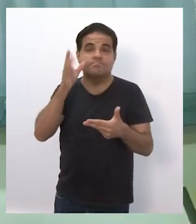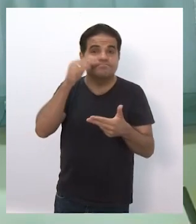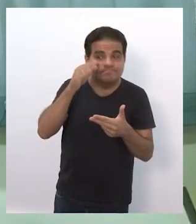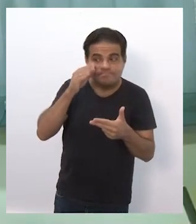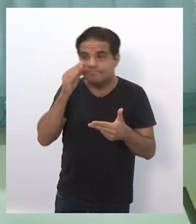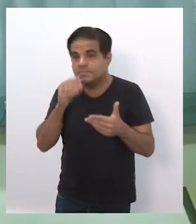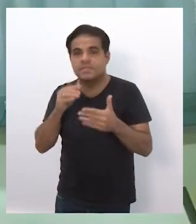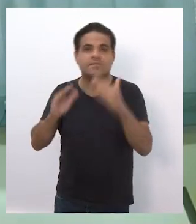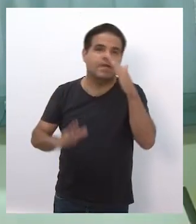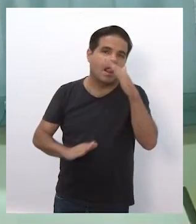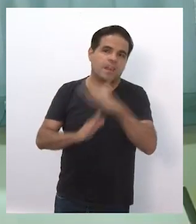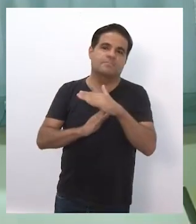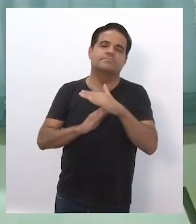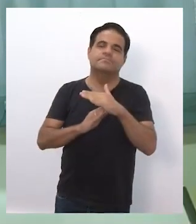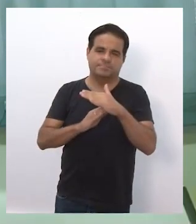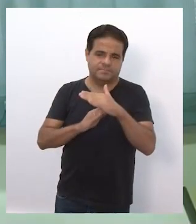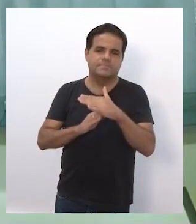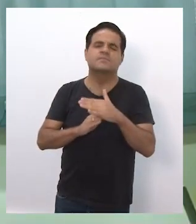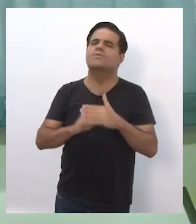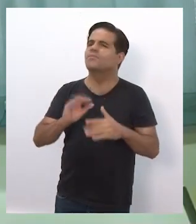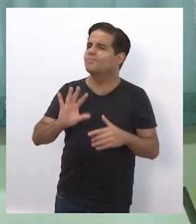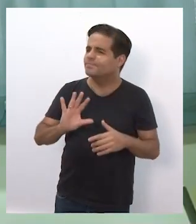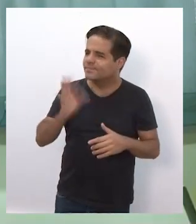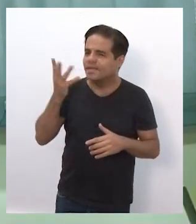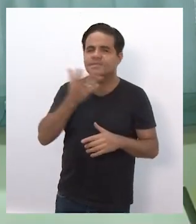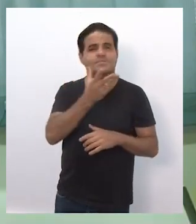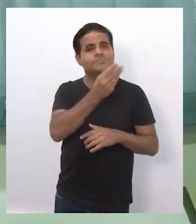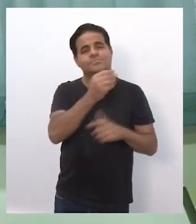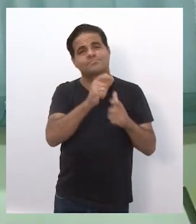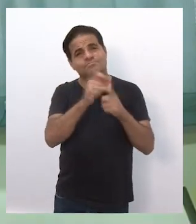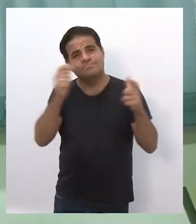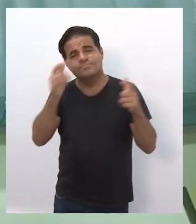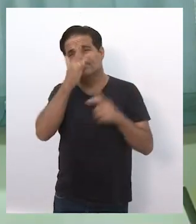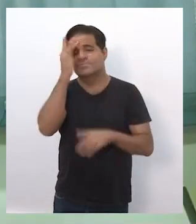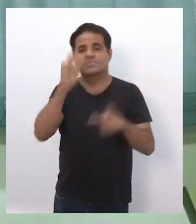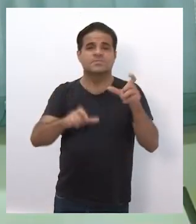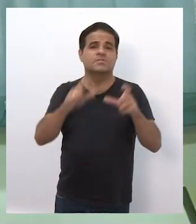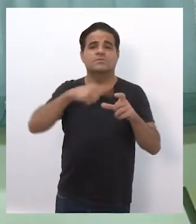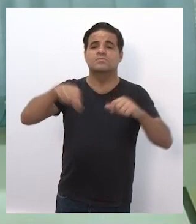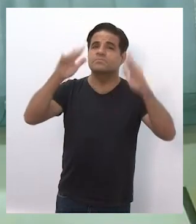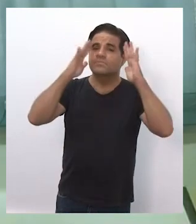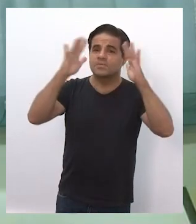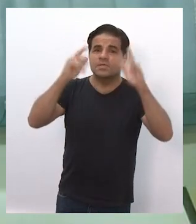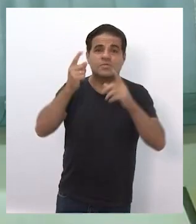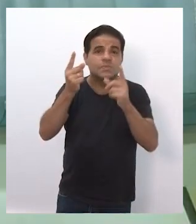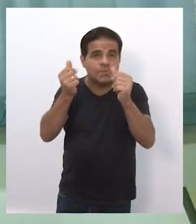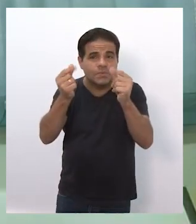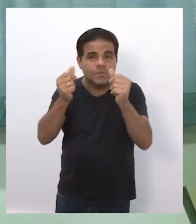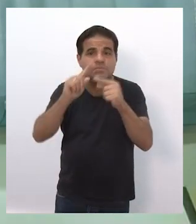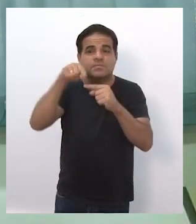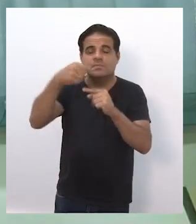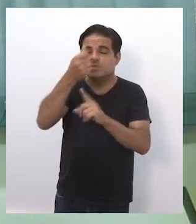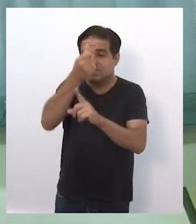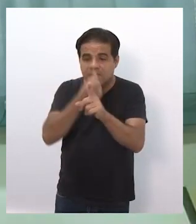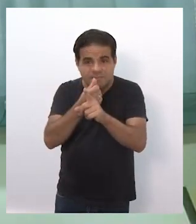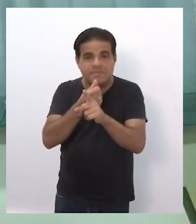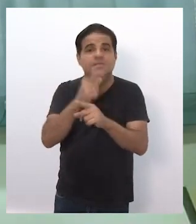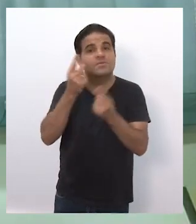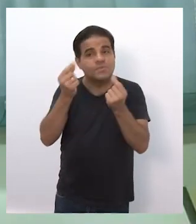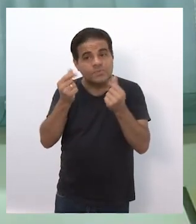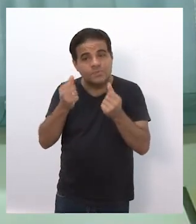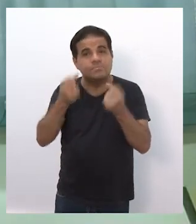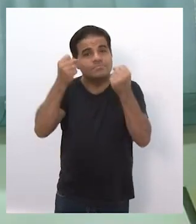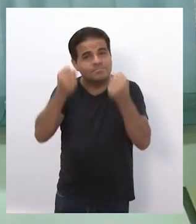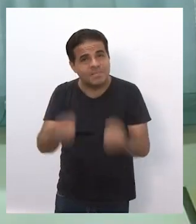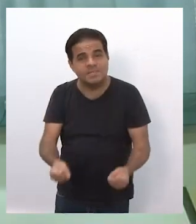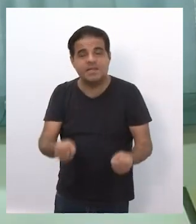ficar limitado. Tá? Isso acontece muito. E a gente pensa, na verdade, no custo. Mas daqui 6 meses esse custo vai